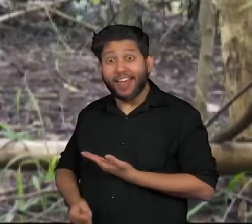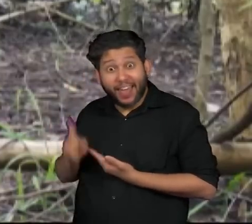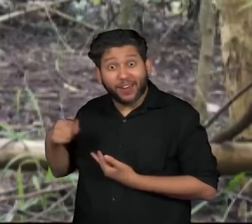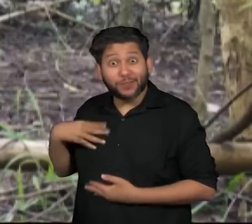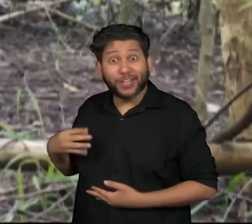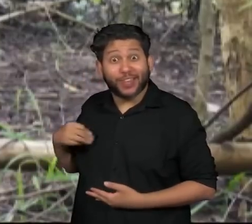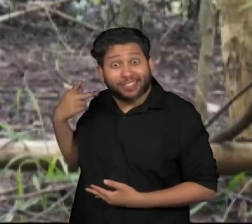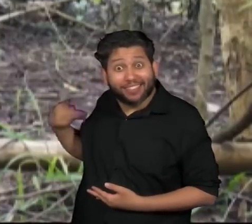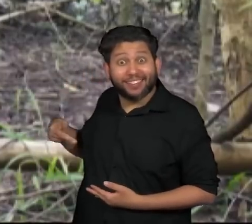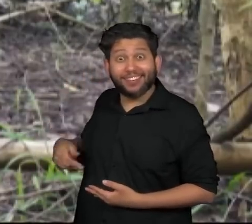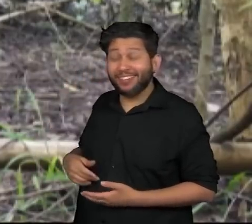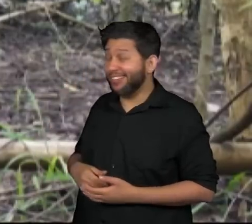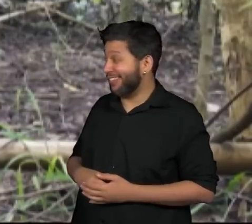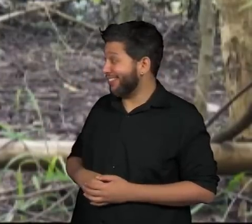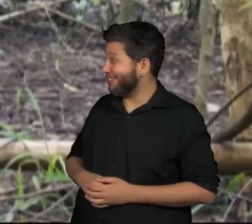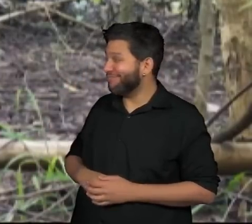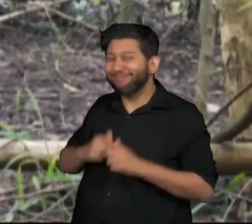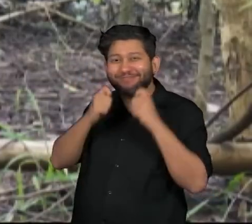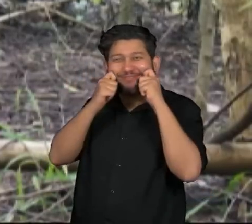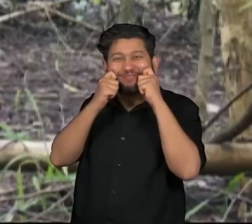dela.